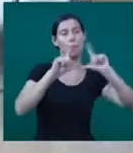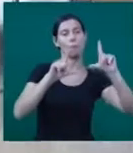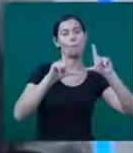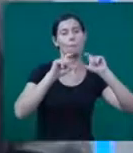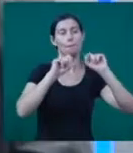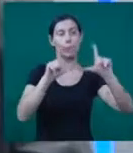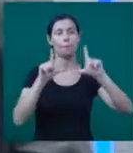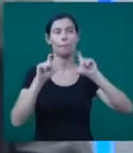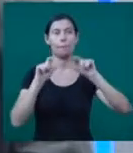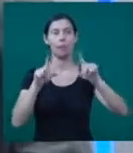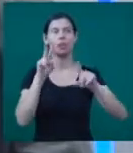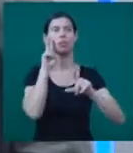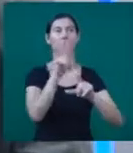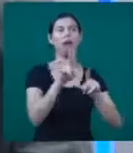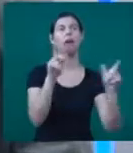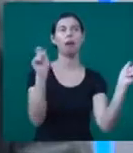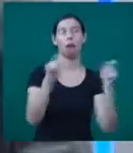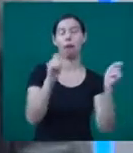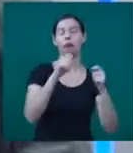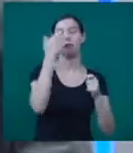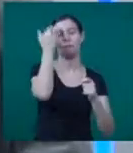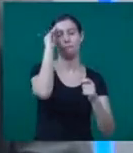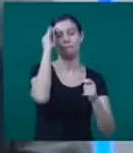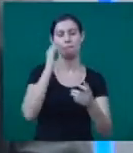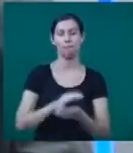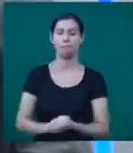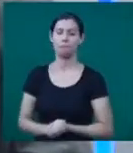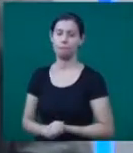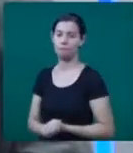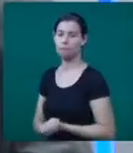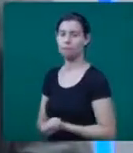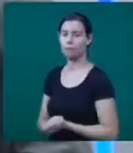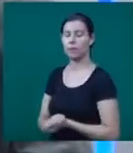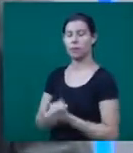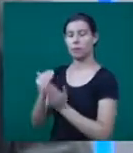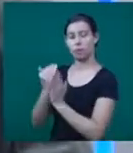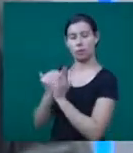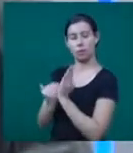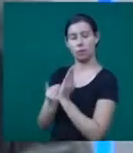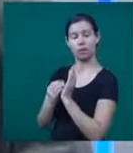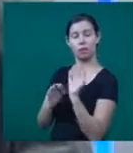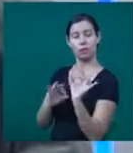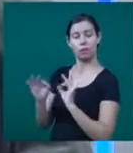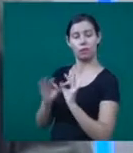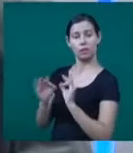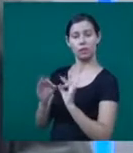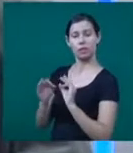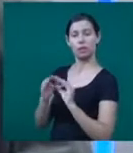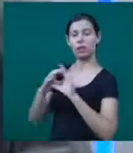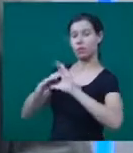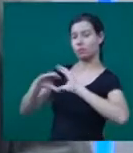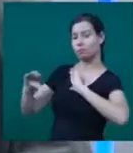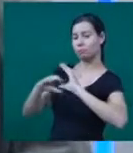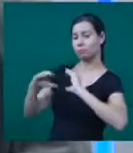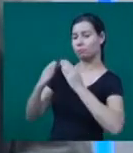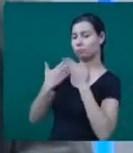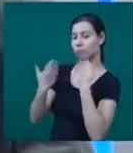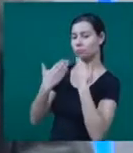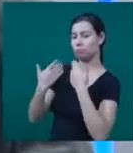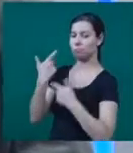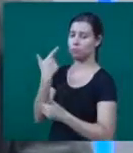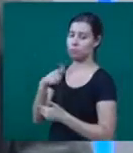por si só. Isso, o roteiro foi planejado sem diálogos para que apenas a ação da